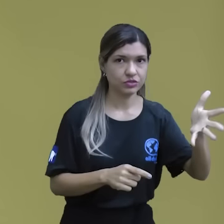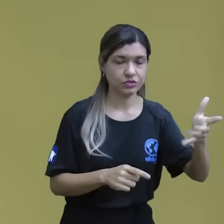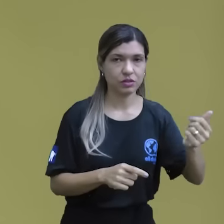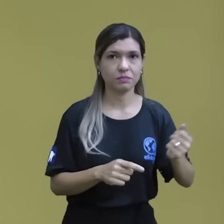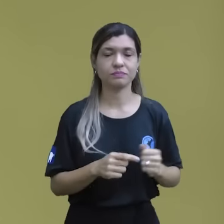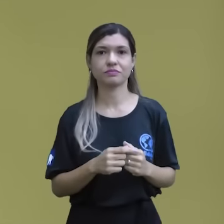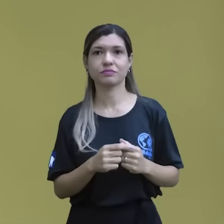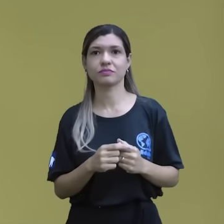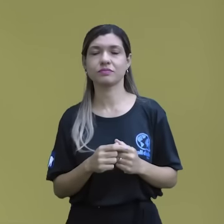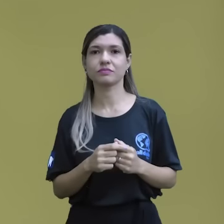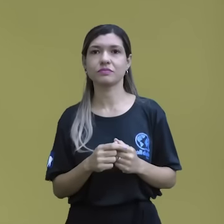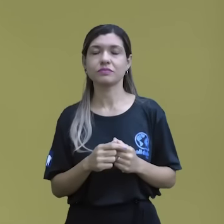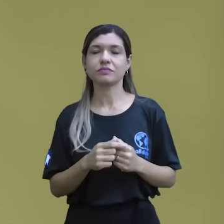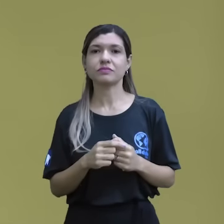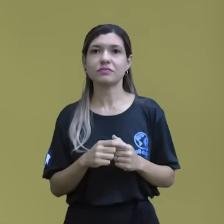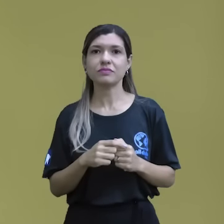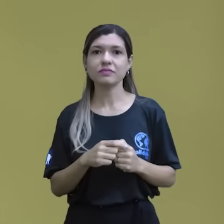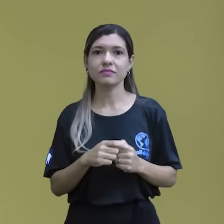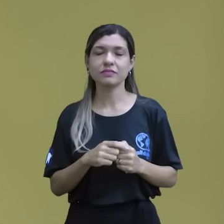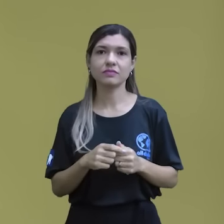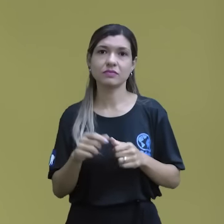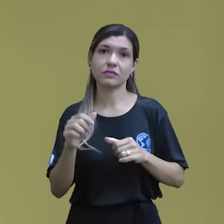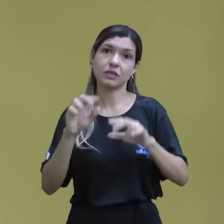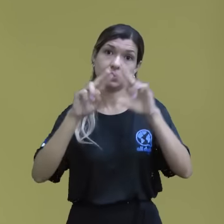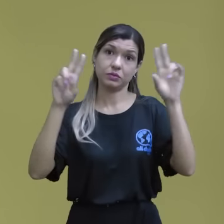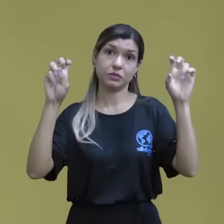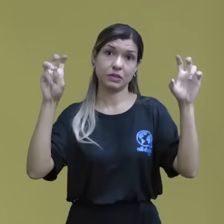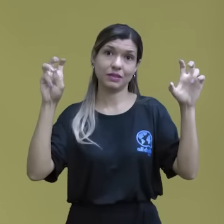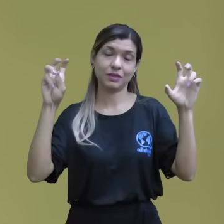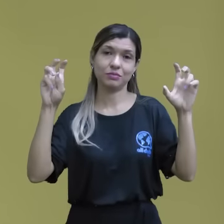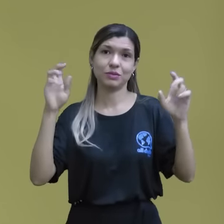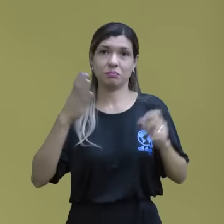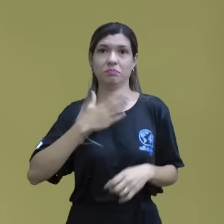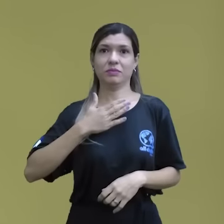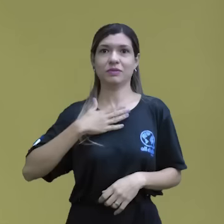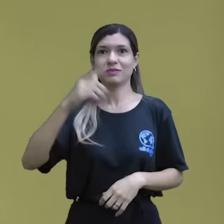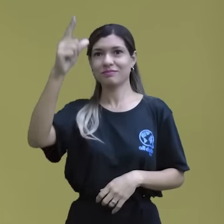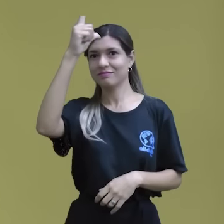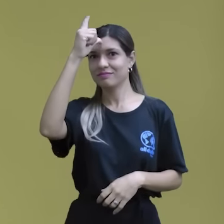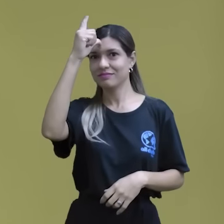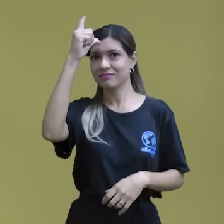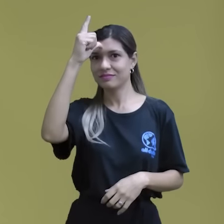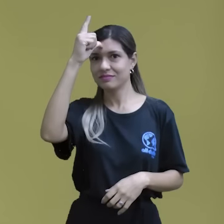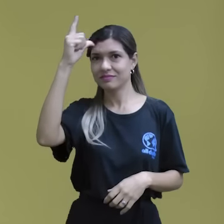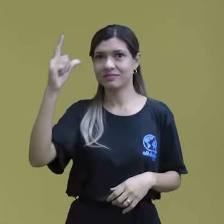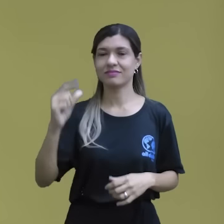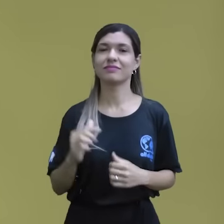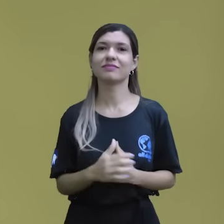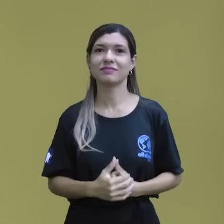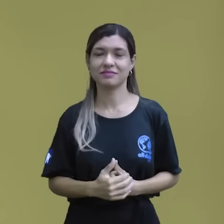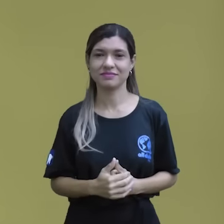o Weiss, que foi o preparador das obras, e eu falava com o Chico Barbosa, que ficou